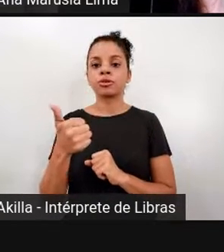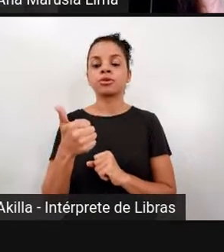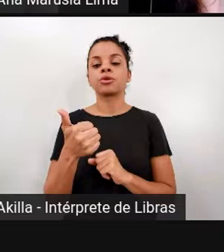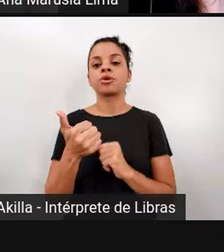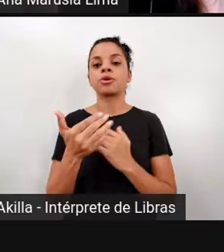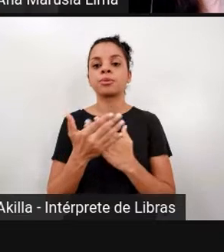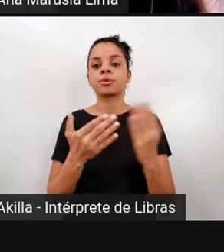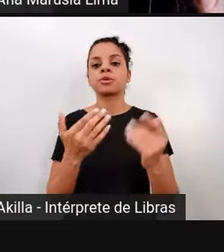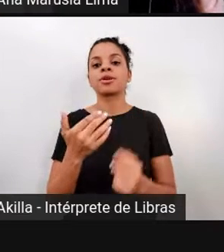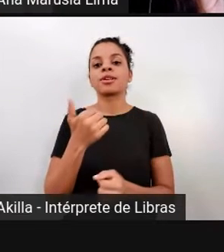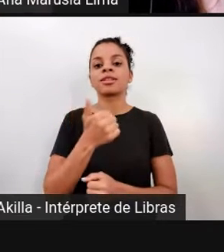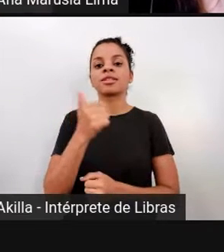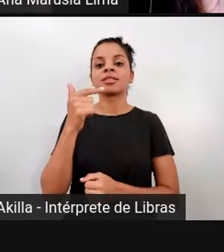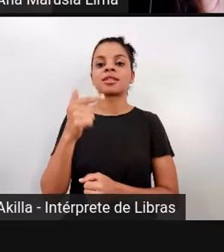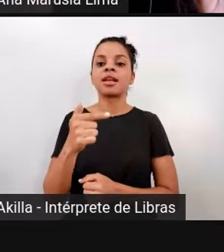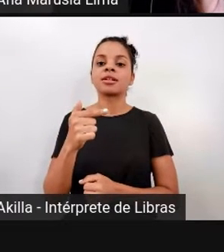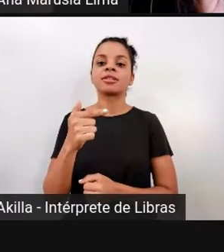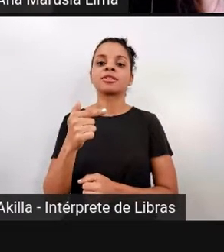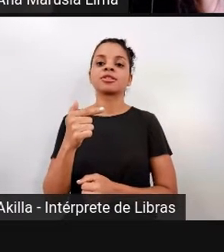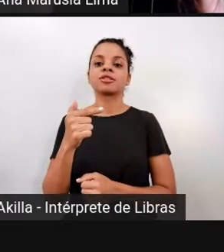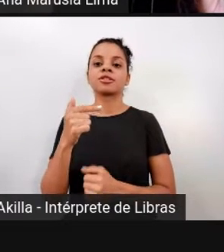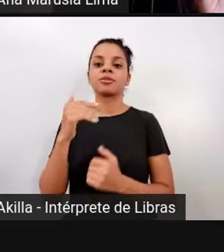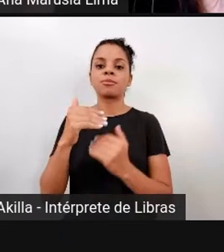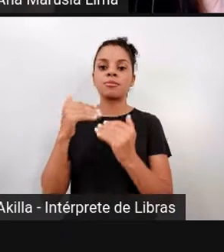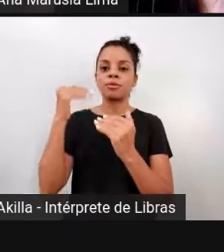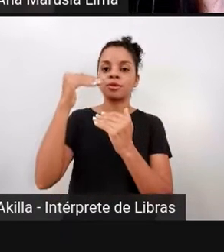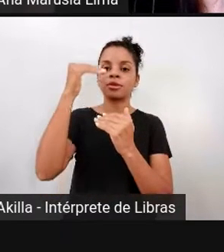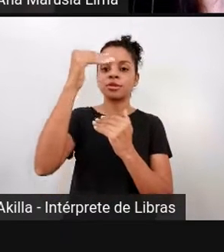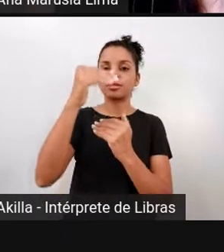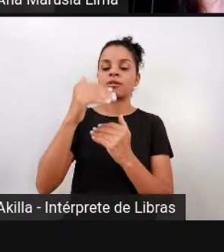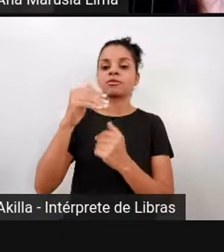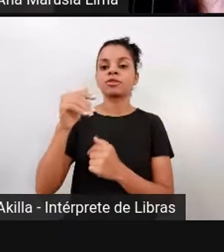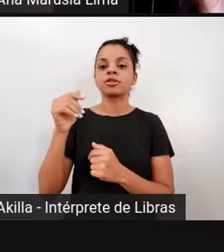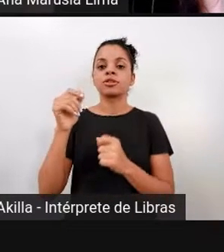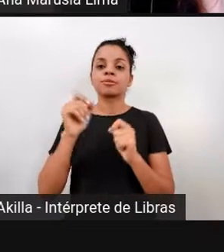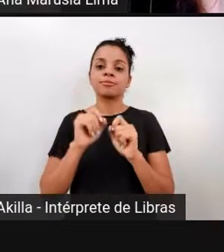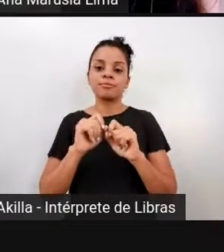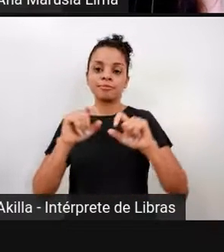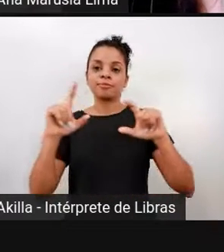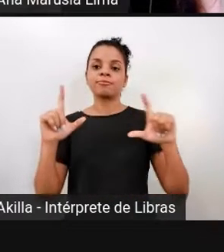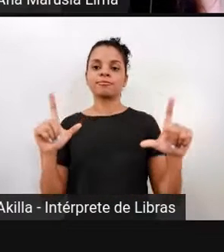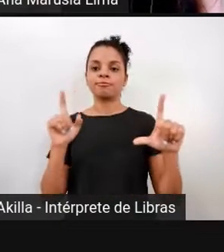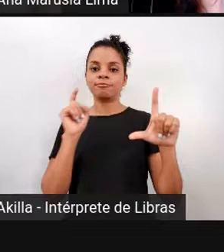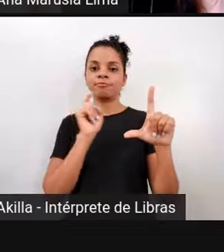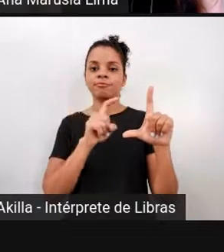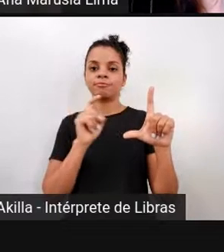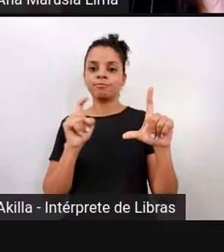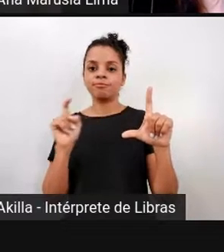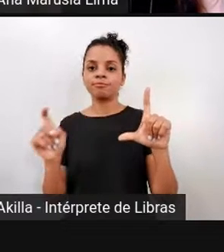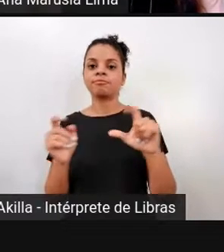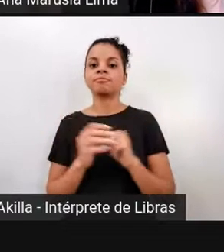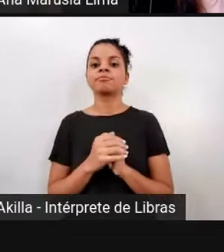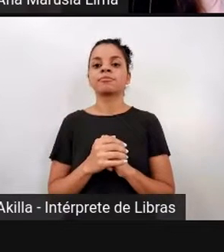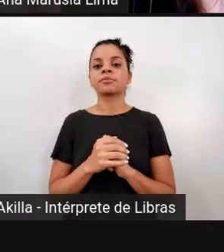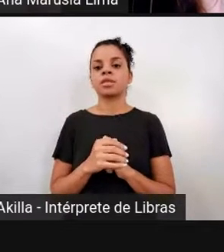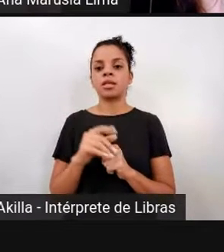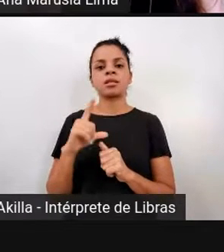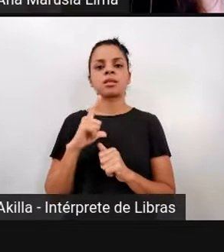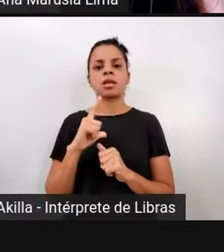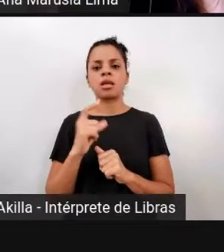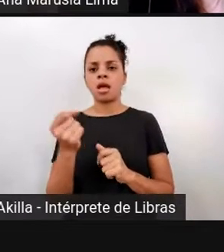da Rede Câmara em número de views, mais de 1 milhão de visualizações. Aqui alguns dos produtos são, por